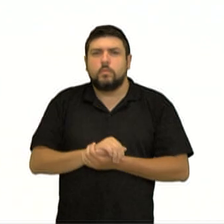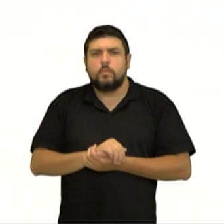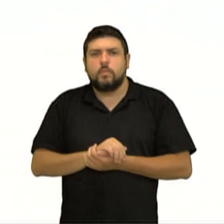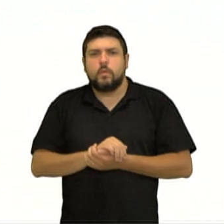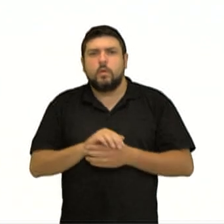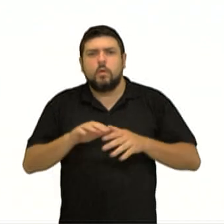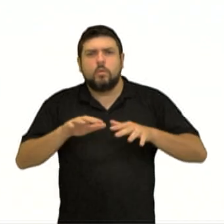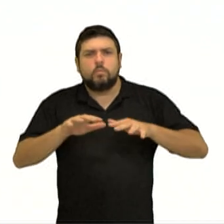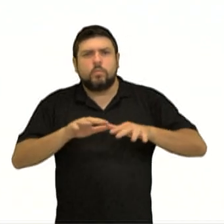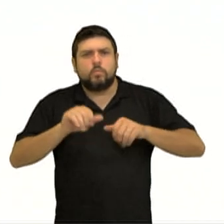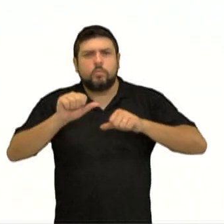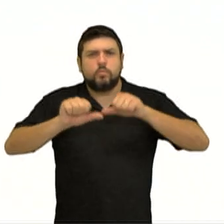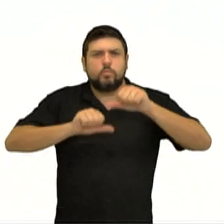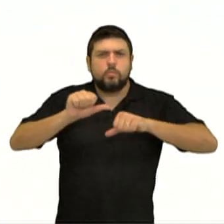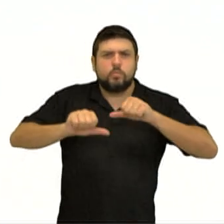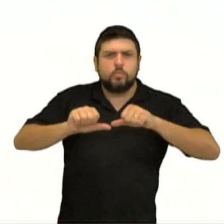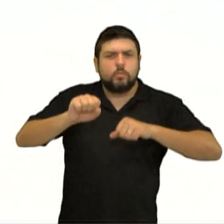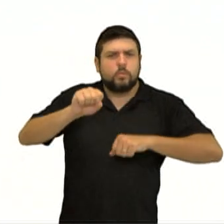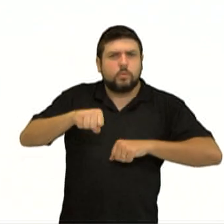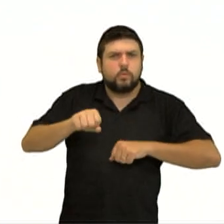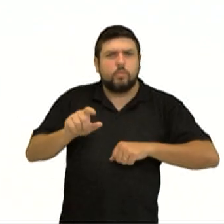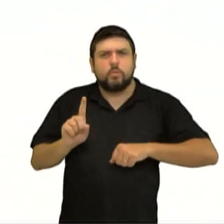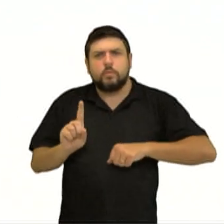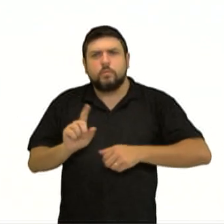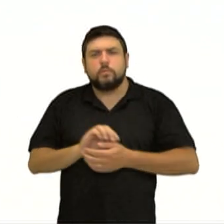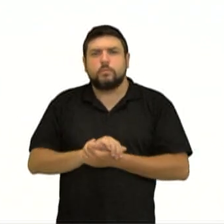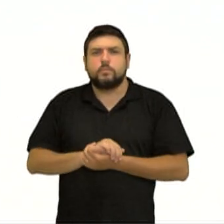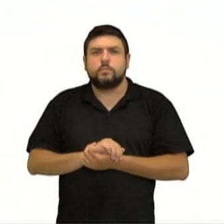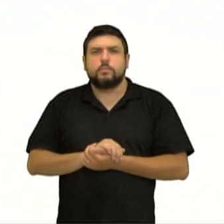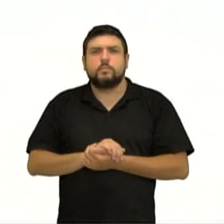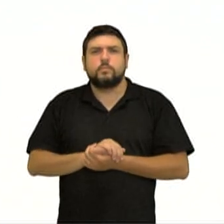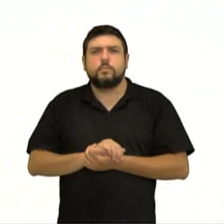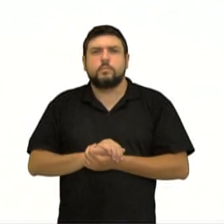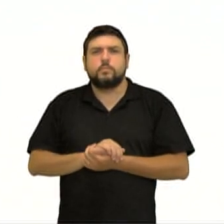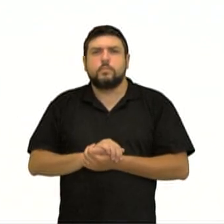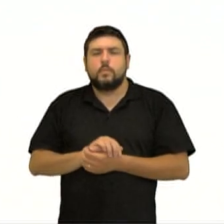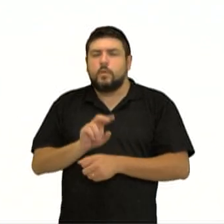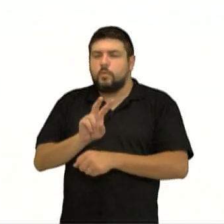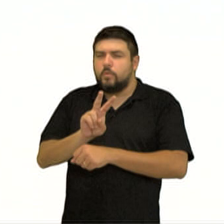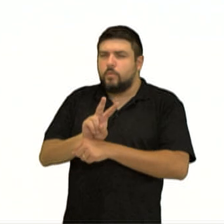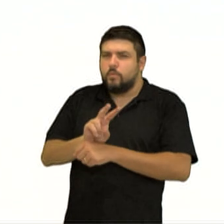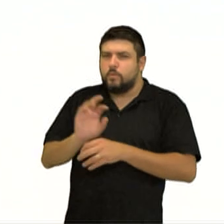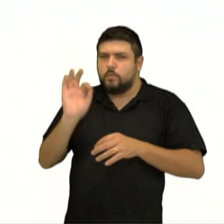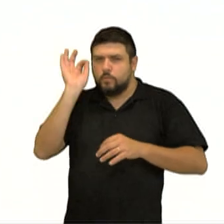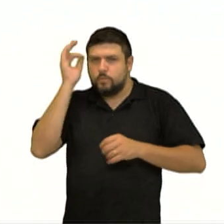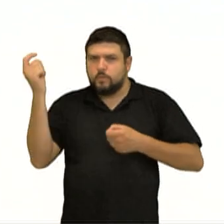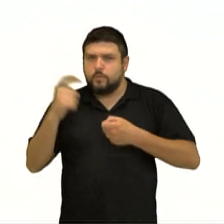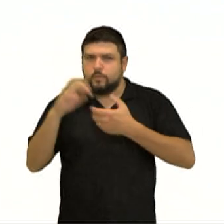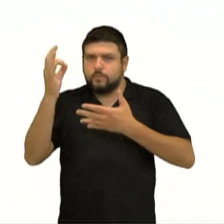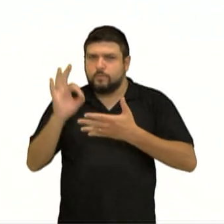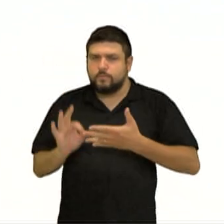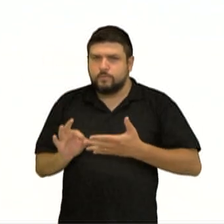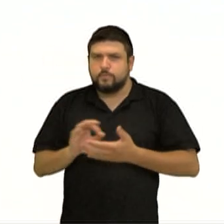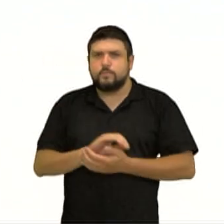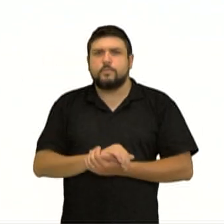da bola? Justifique. Não caia na pegadinha e daqui a pouco a gente volta para responder essa questão.